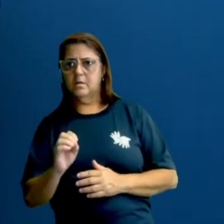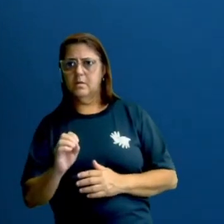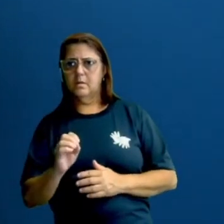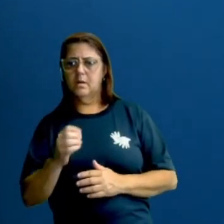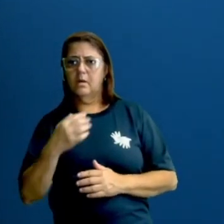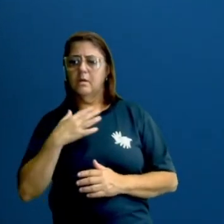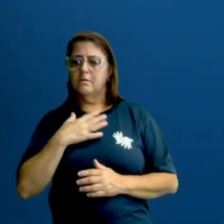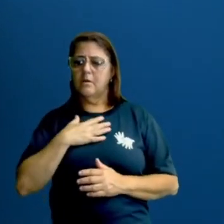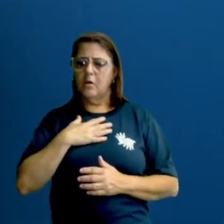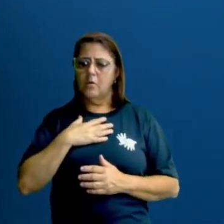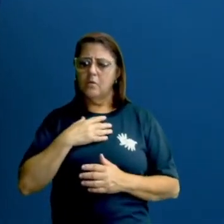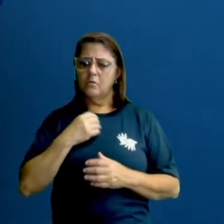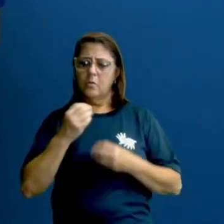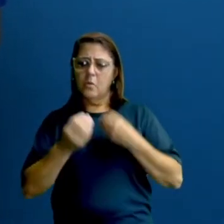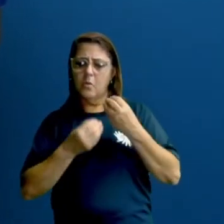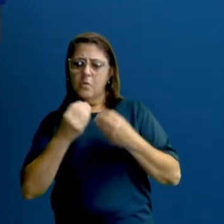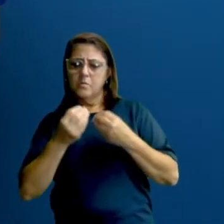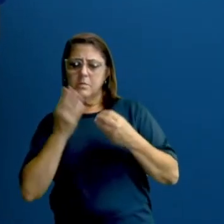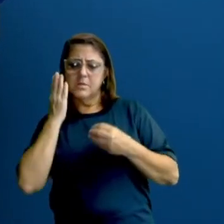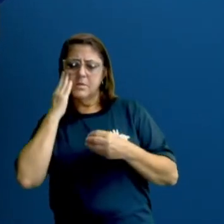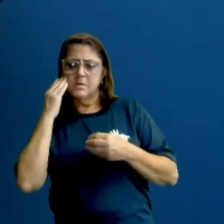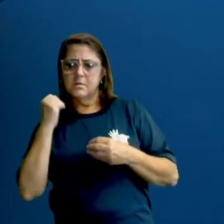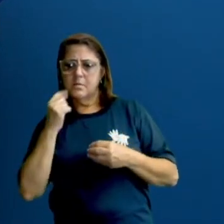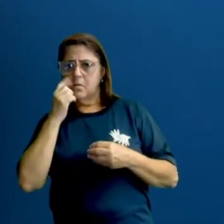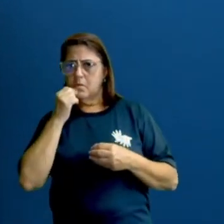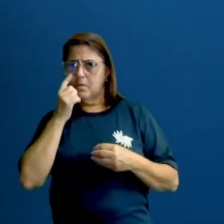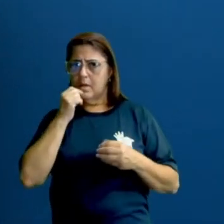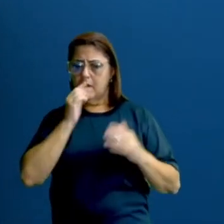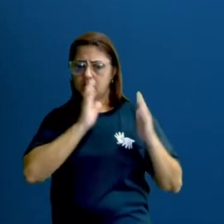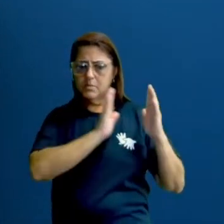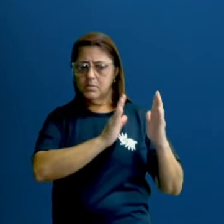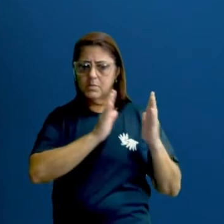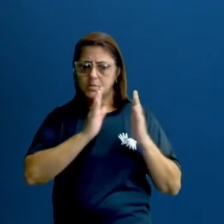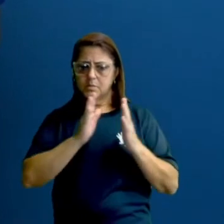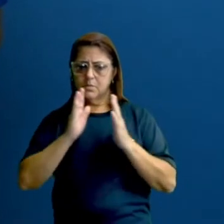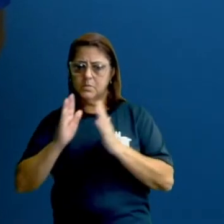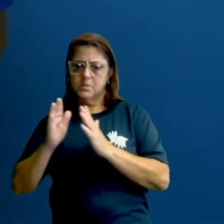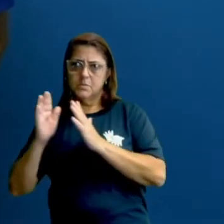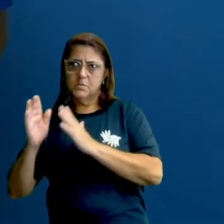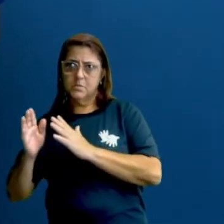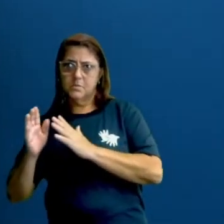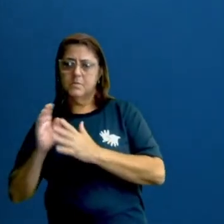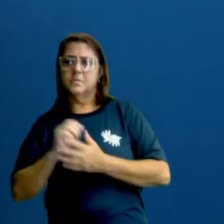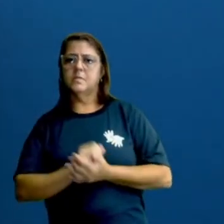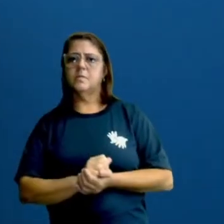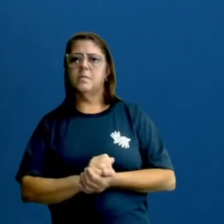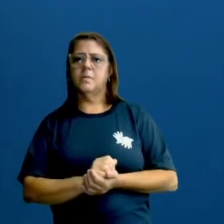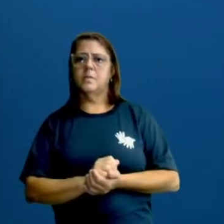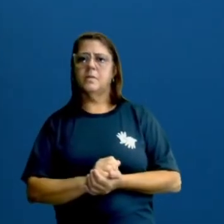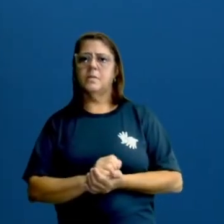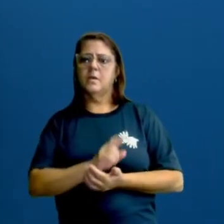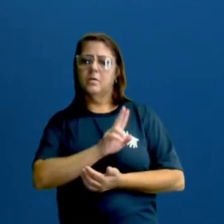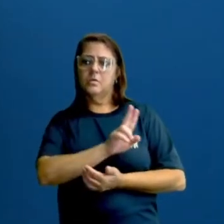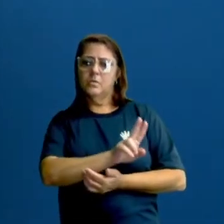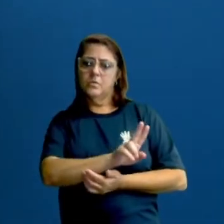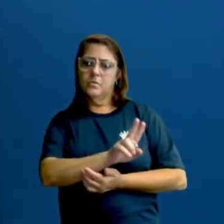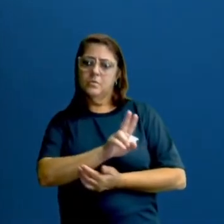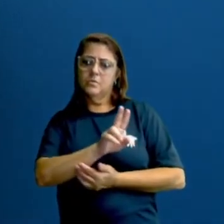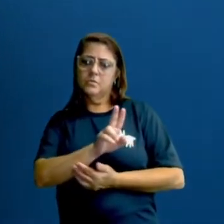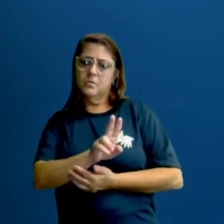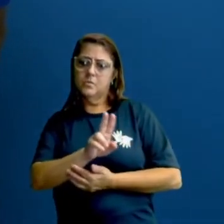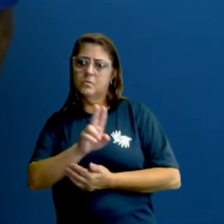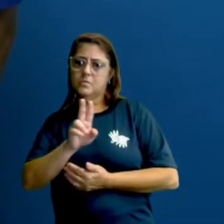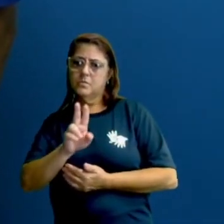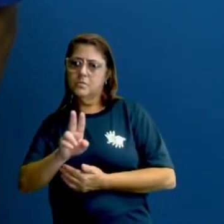Eu peguei esses 10 lápis e separei em grupos de 2. Vejam que